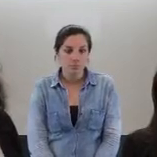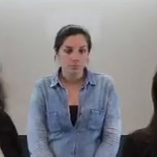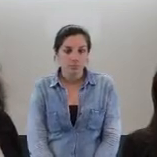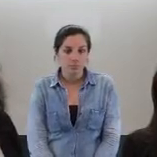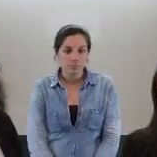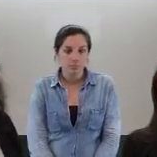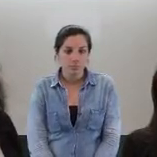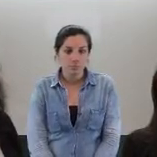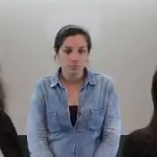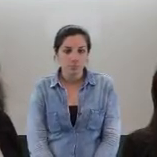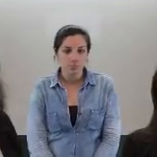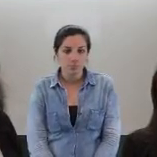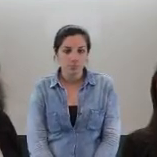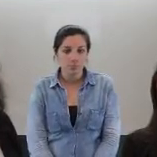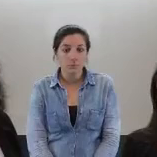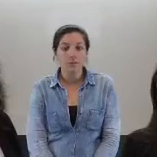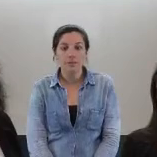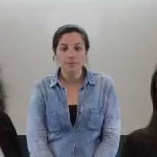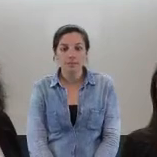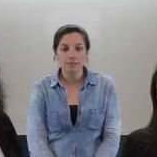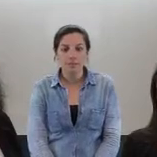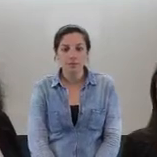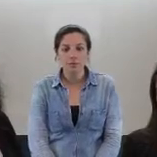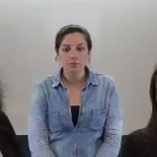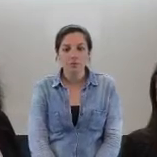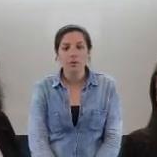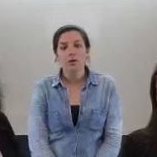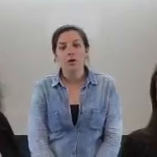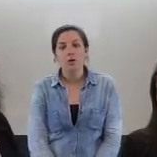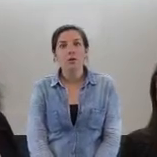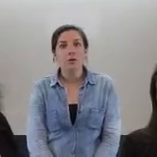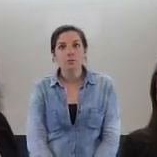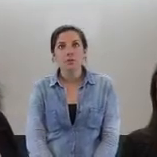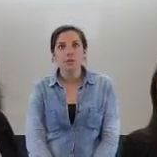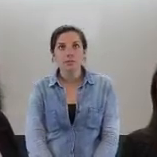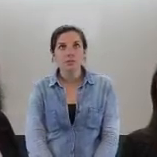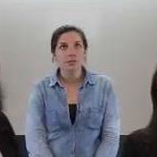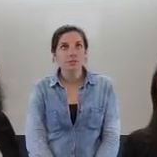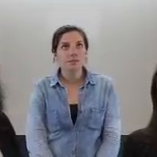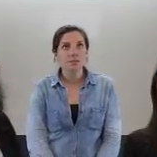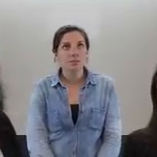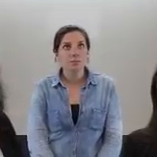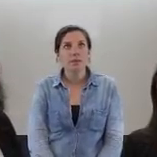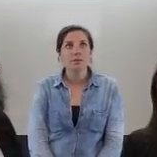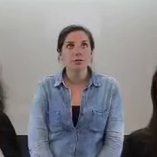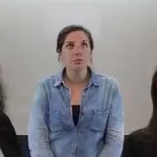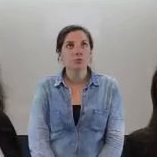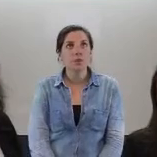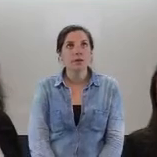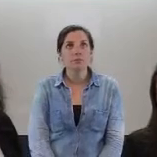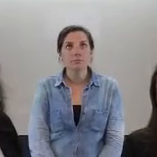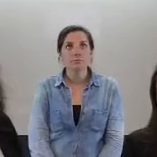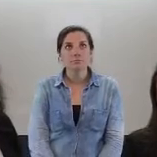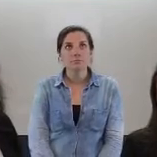E eu posso também passar o marca-texto, E aí fica salvo. Fica salvo. Olha só, essa é outra estratégia bem bacana na hora